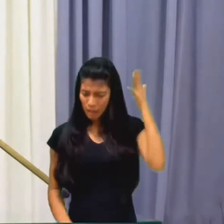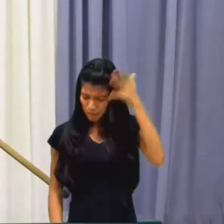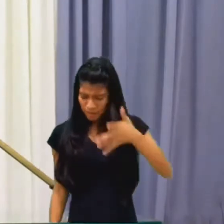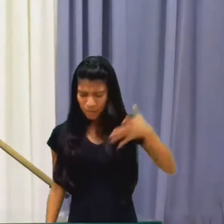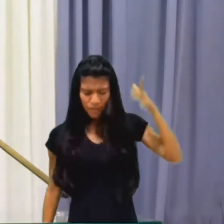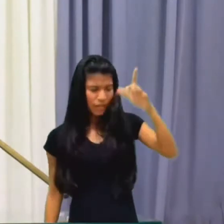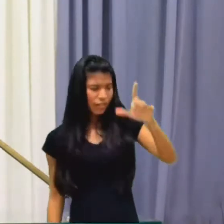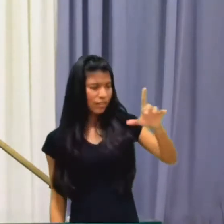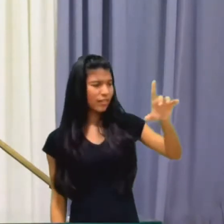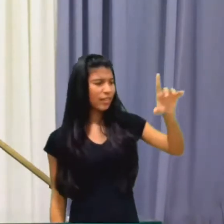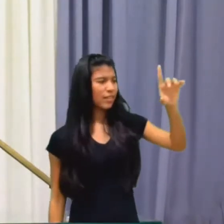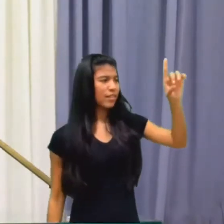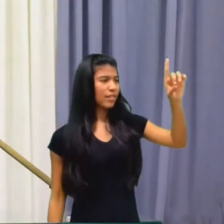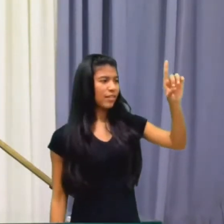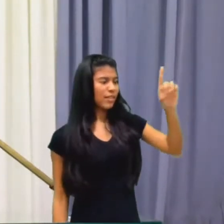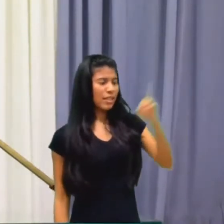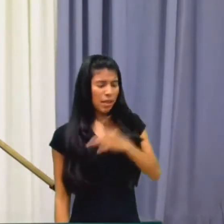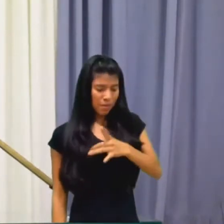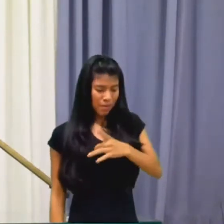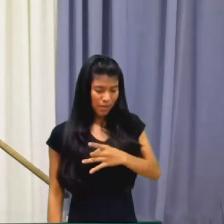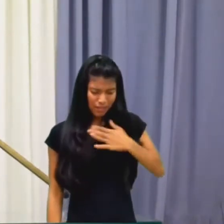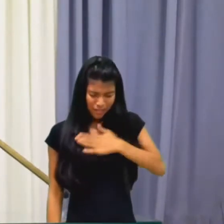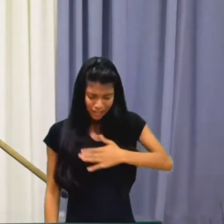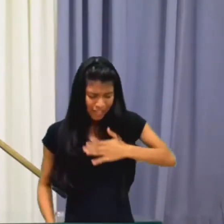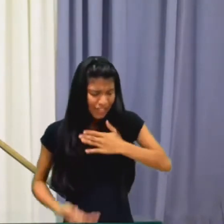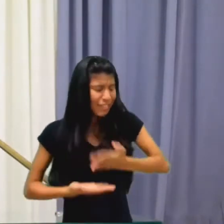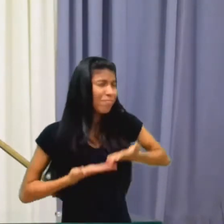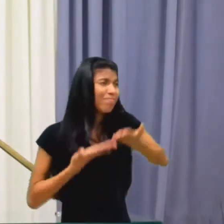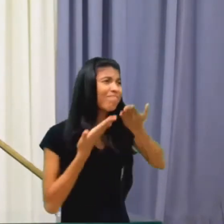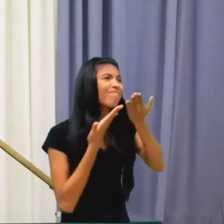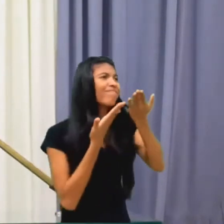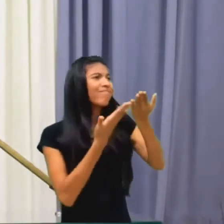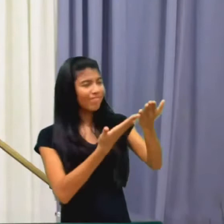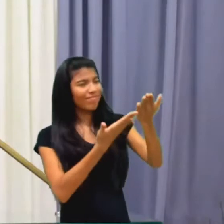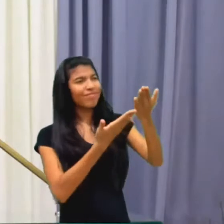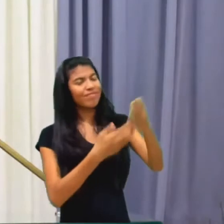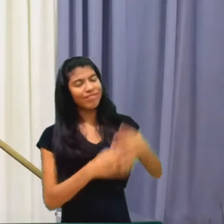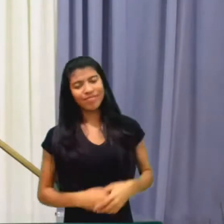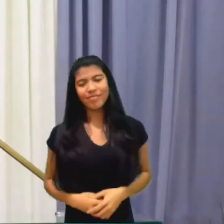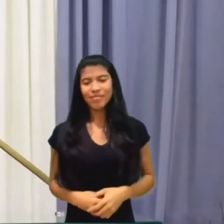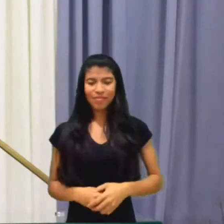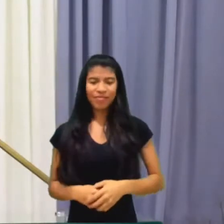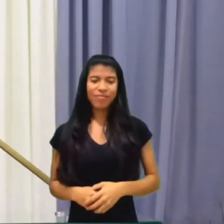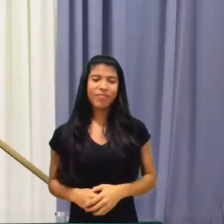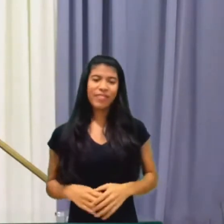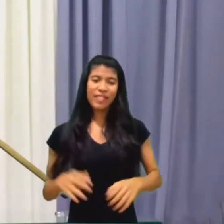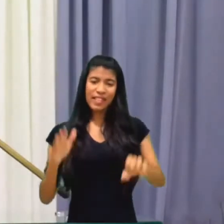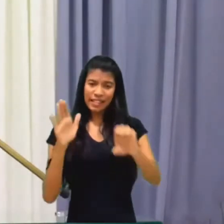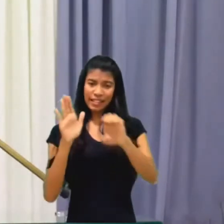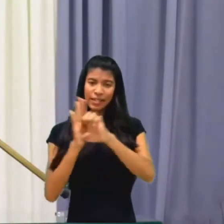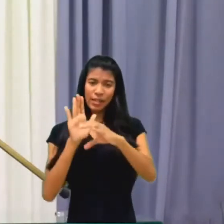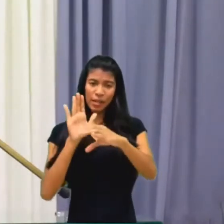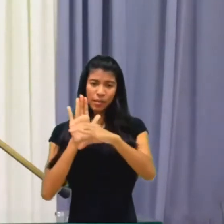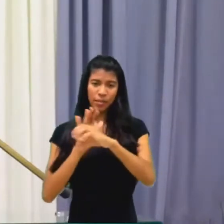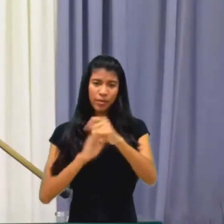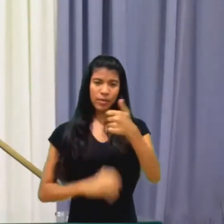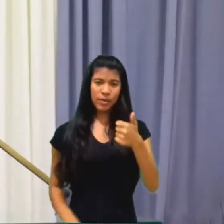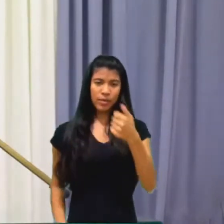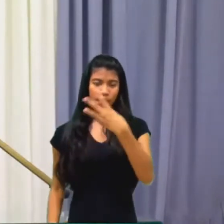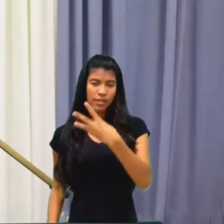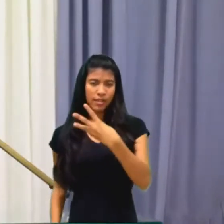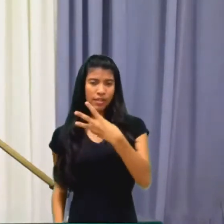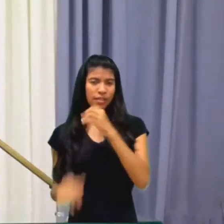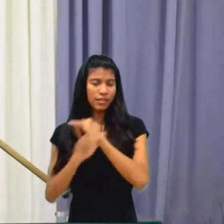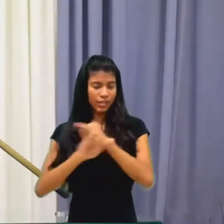temê-lo e querer agradá-lo mais e mais. Êxodo 33, verso 13 diz: se